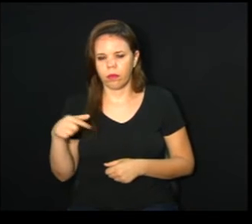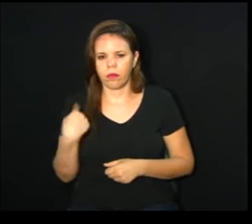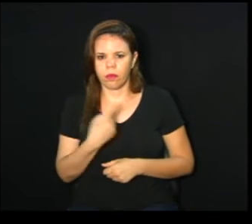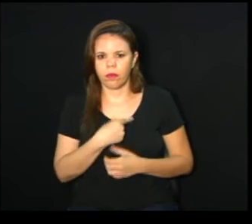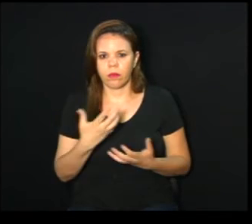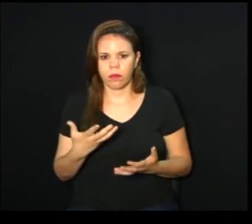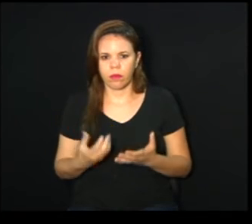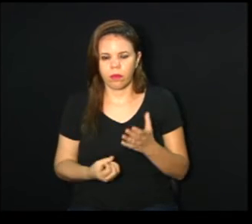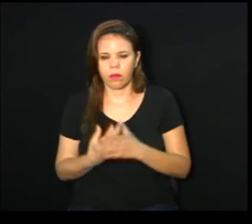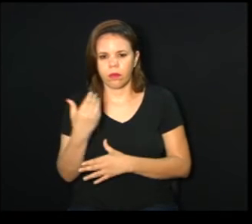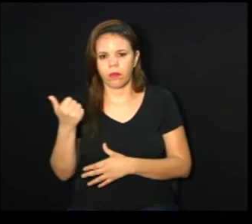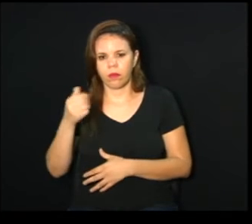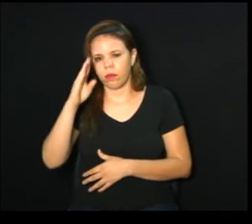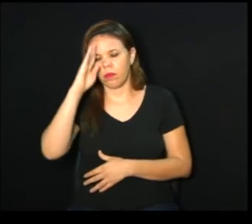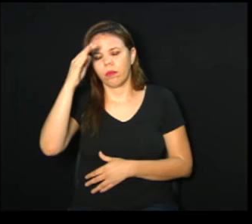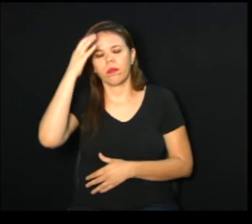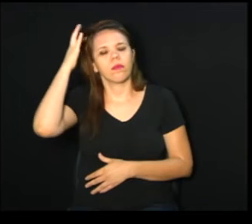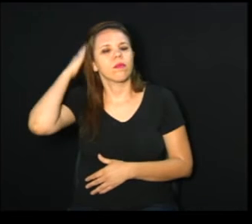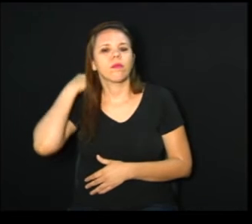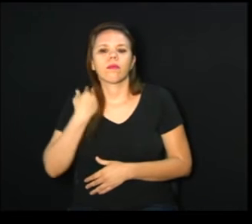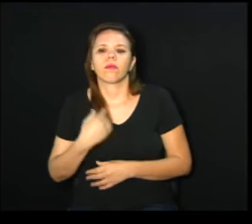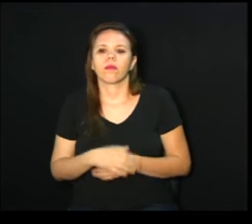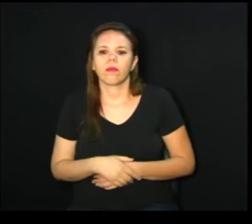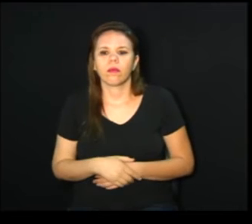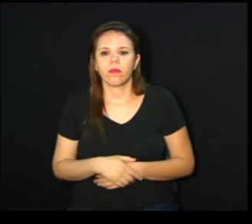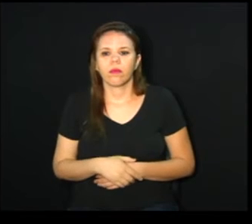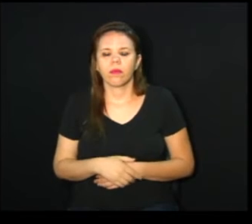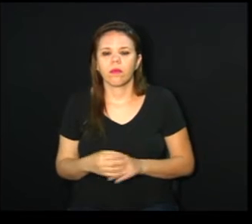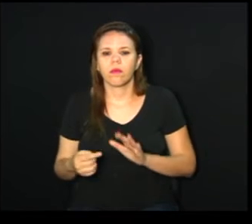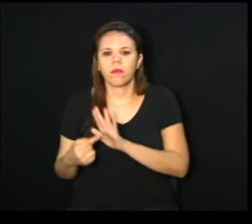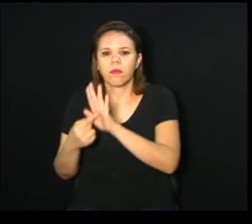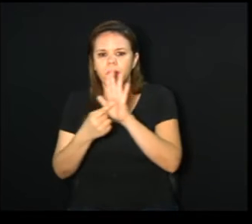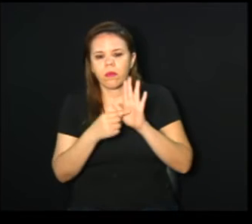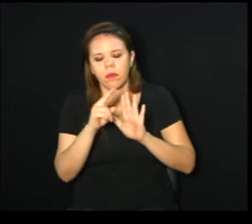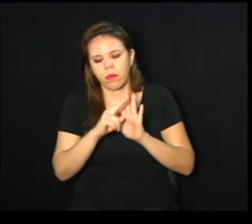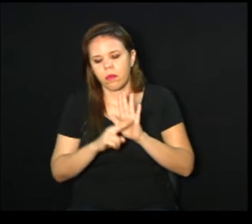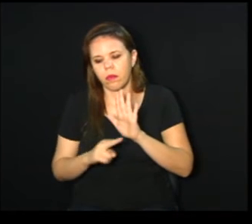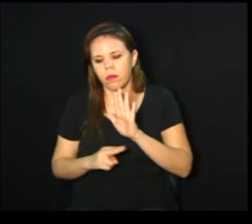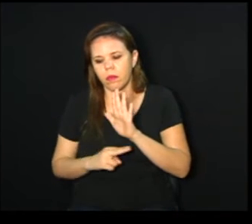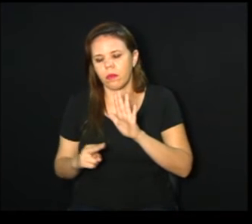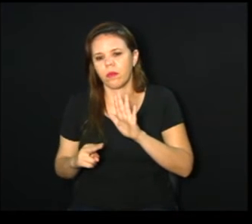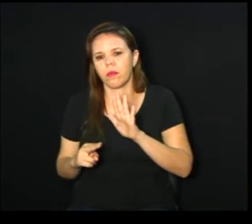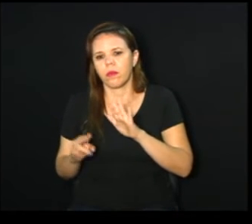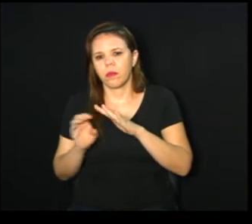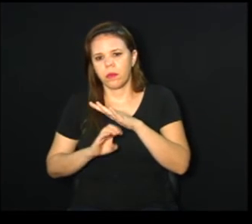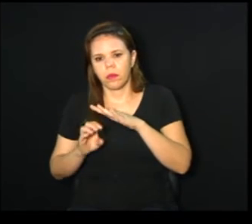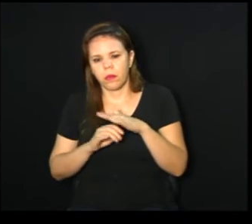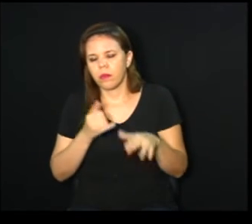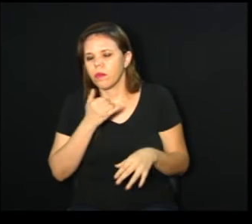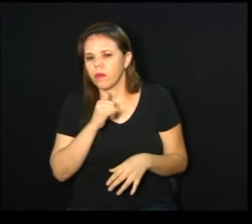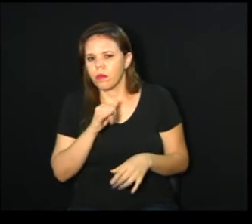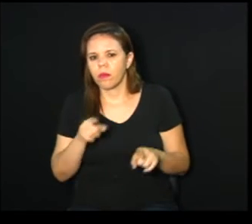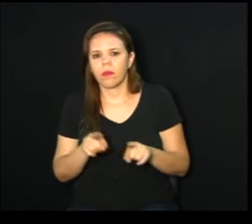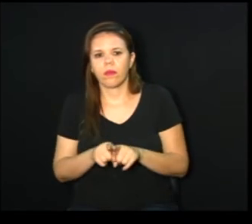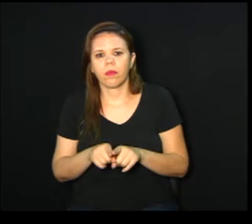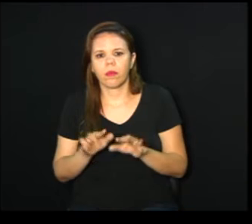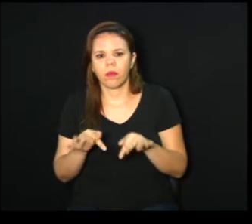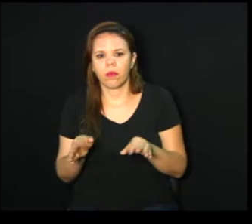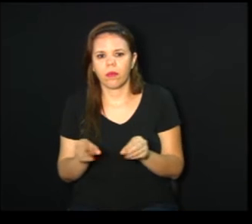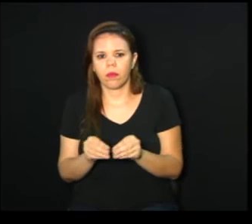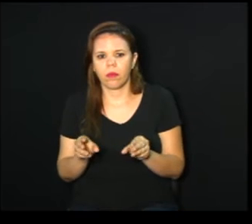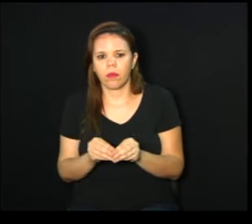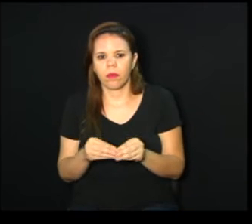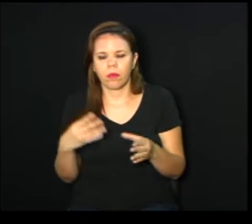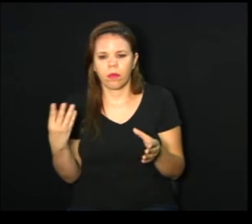ser pioneiros levando essas diretrizes para a agência. E, por fim, integrar todo